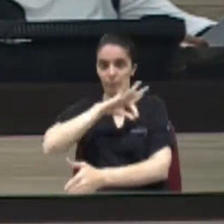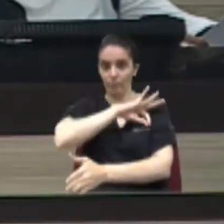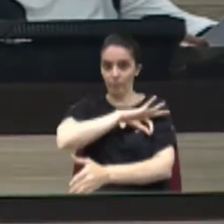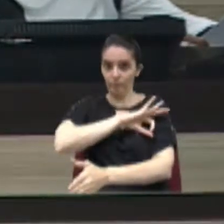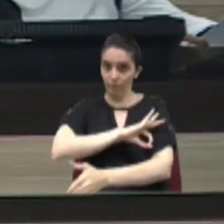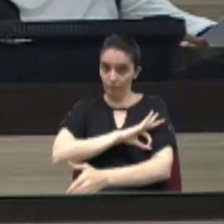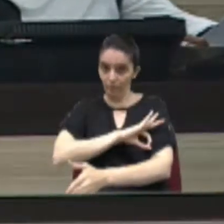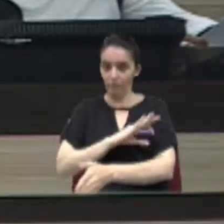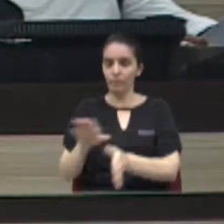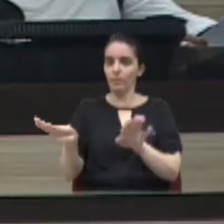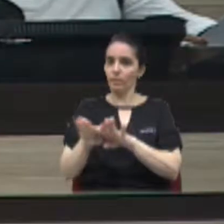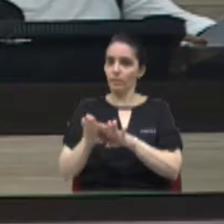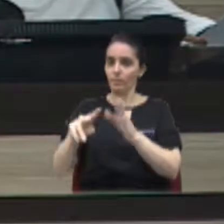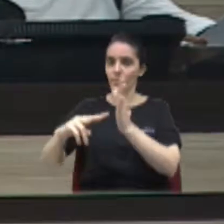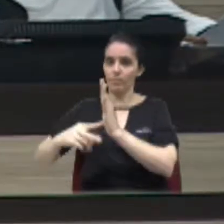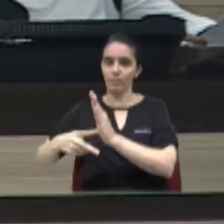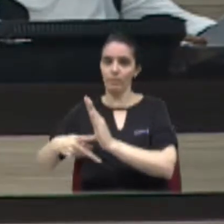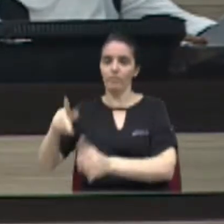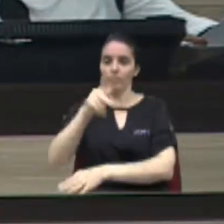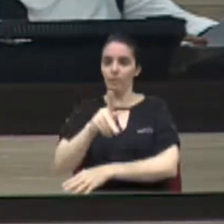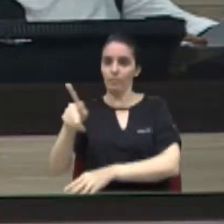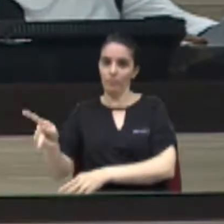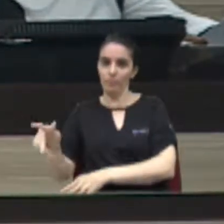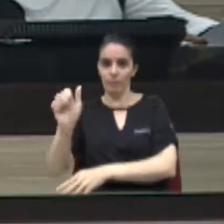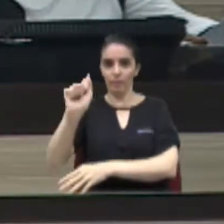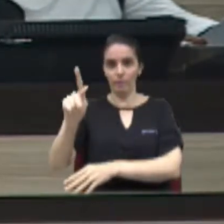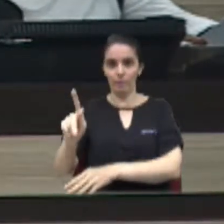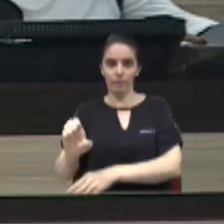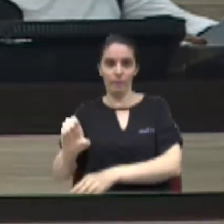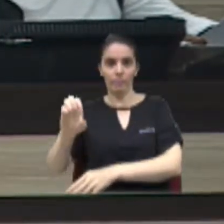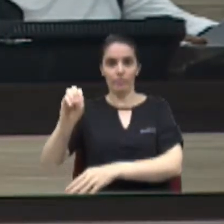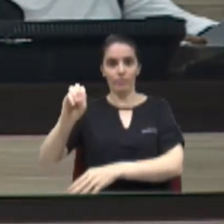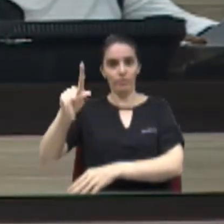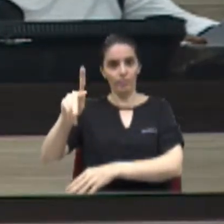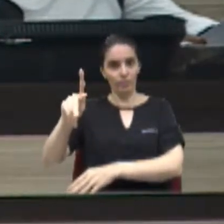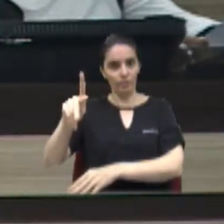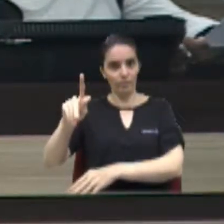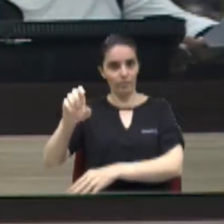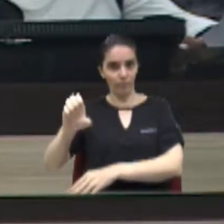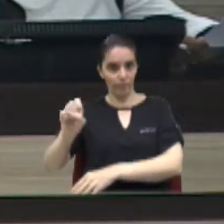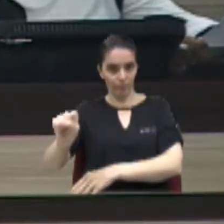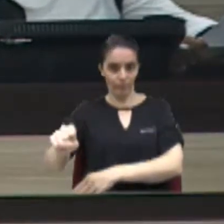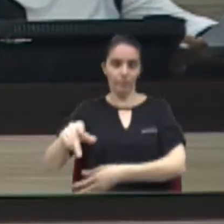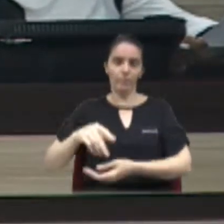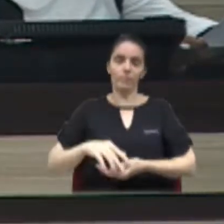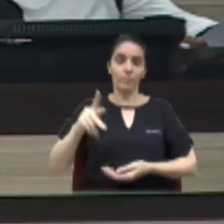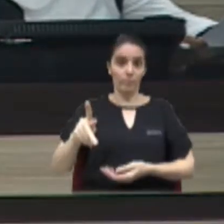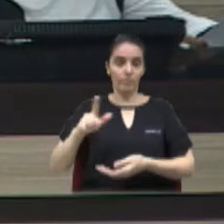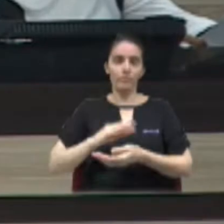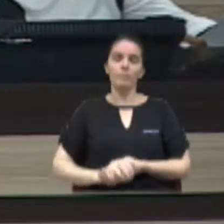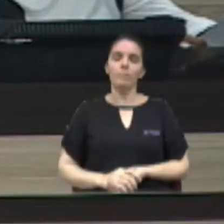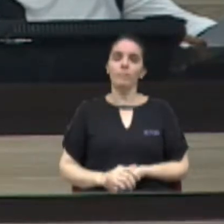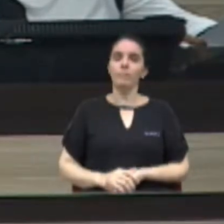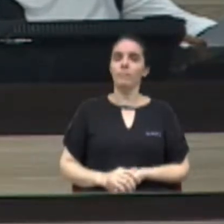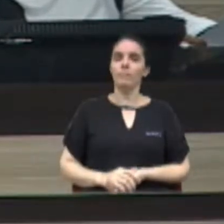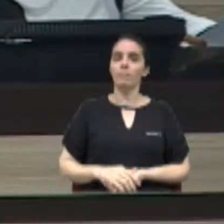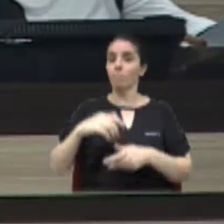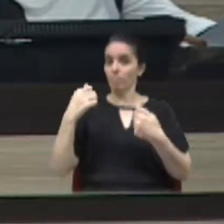e Sindicato dos Professores do Ensino Oficial do Estado de São Paulo, APOESP, e da outras